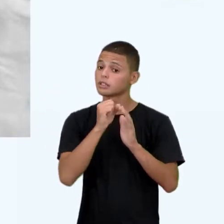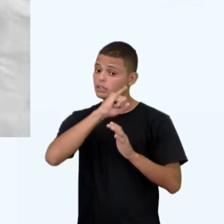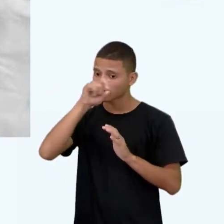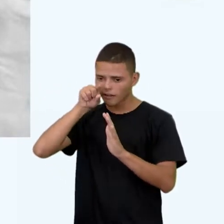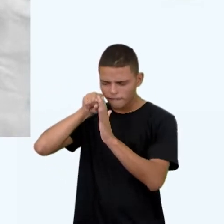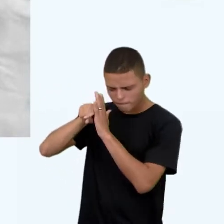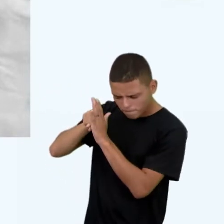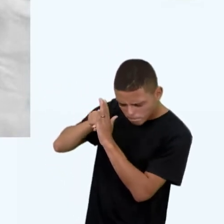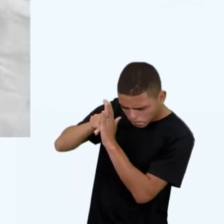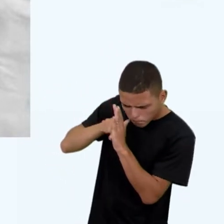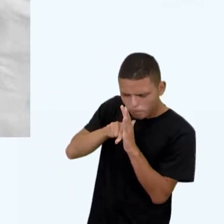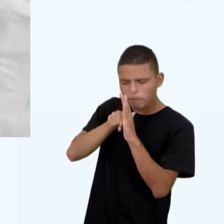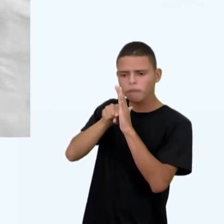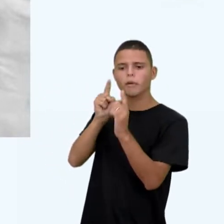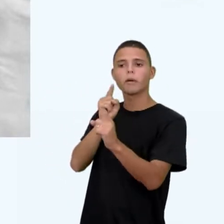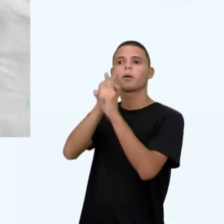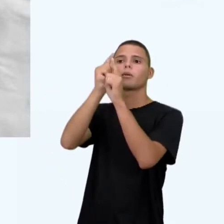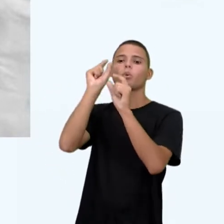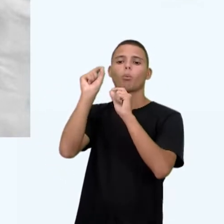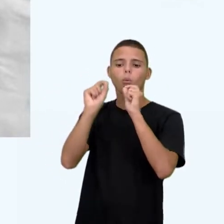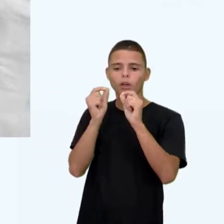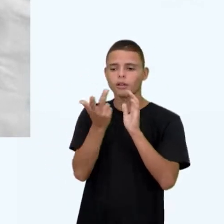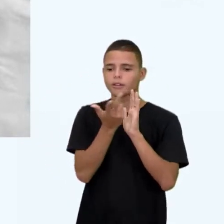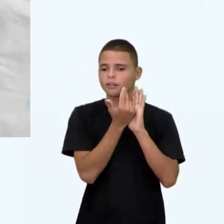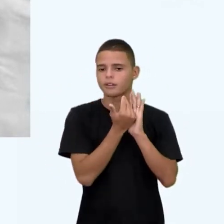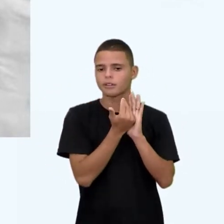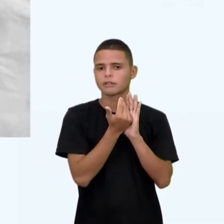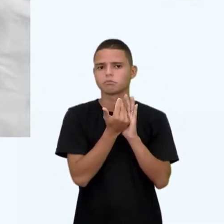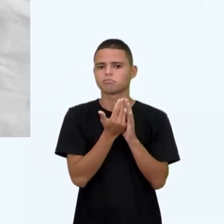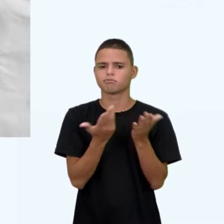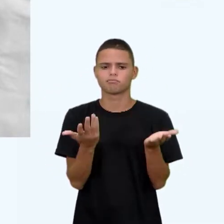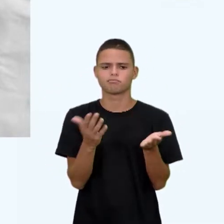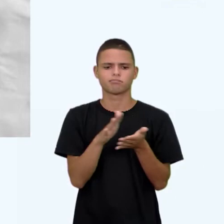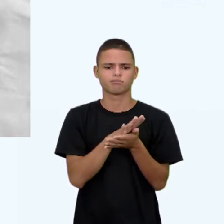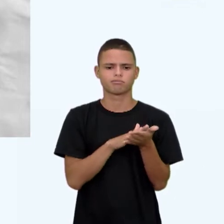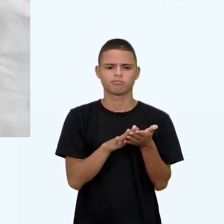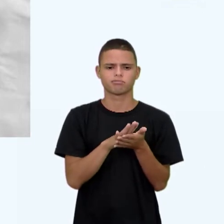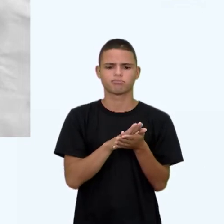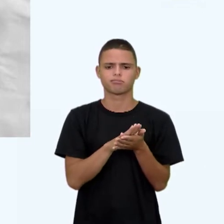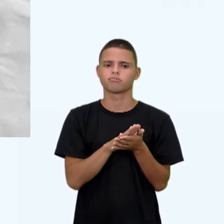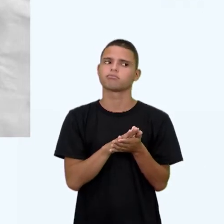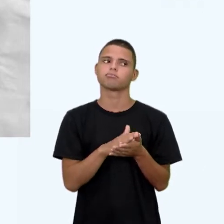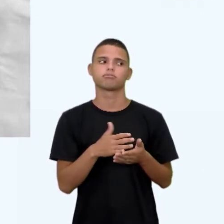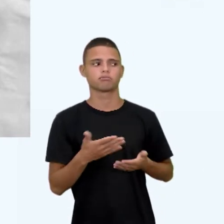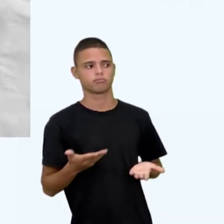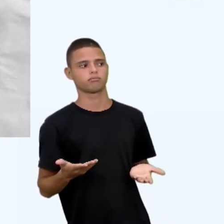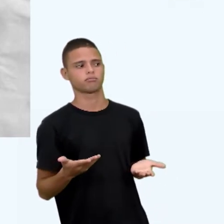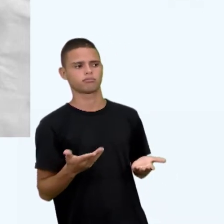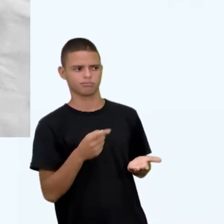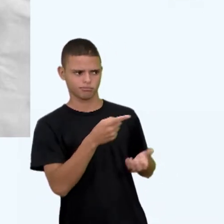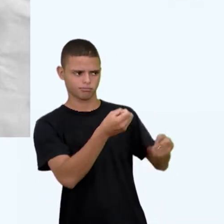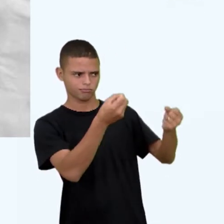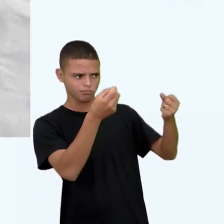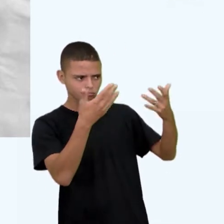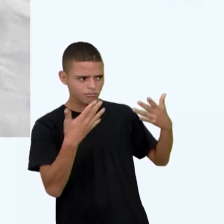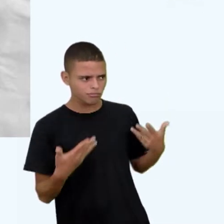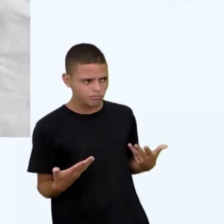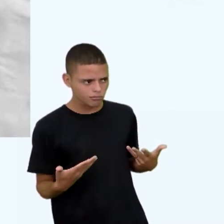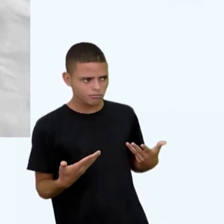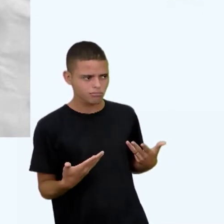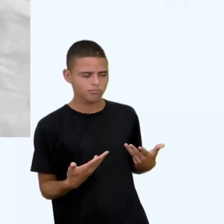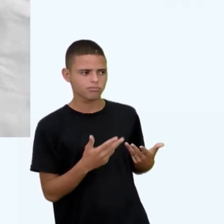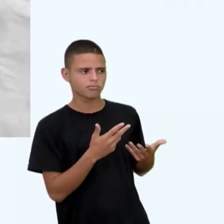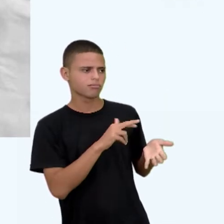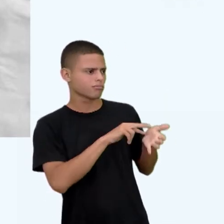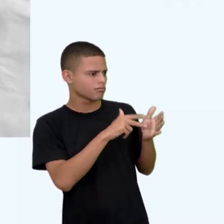e profundo, eu chego à incrível conclusão de que design é nada. Ei, pera lá. Vocês explicaram isso tudo para dizer